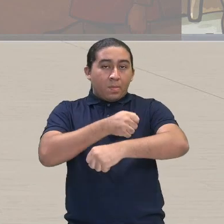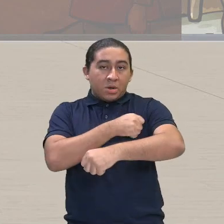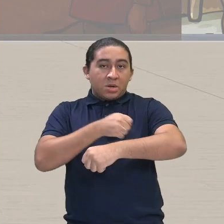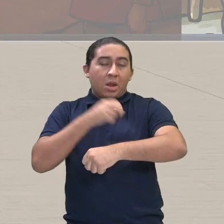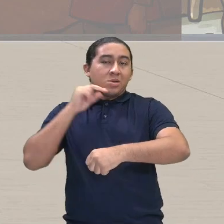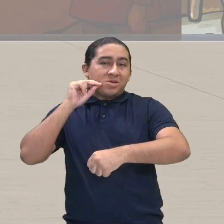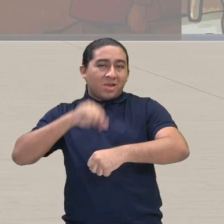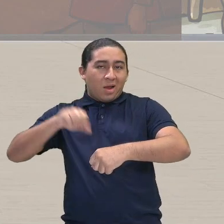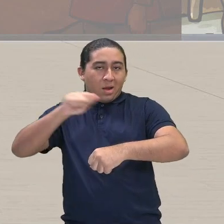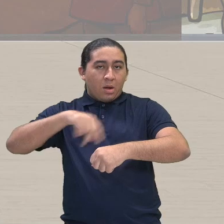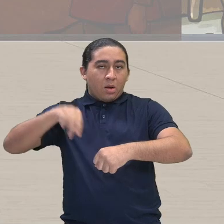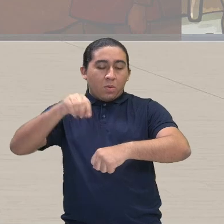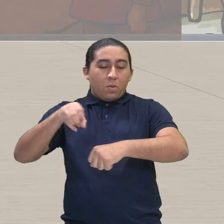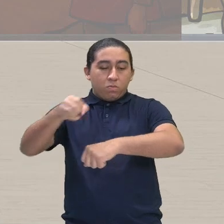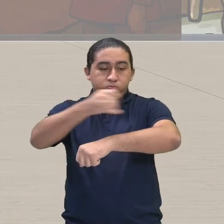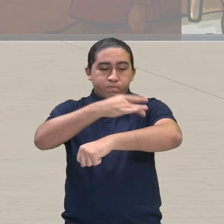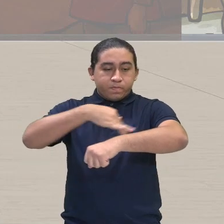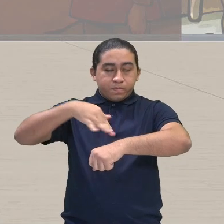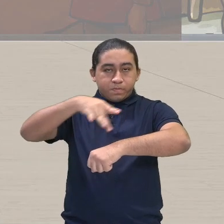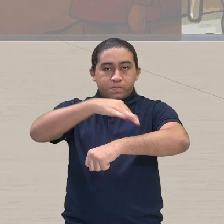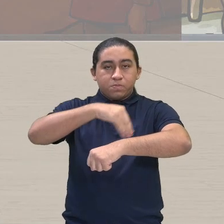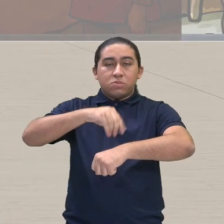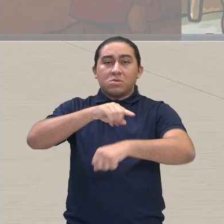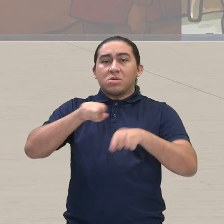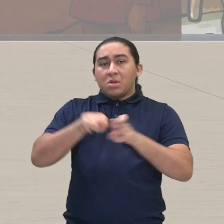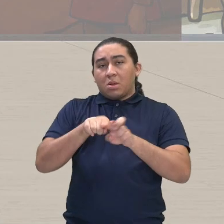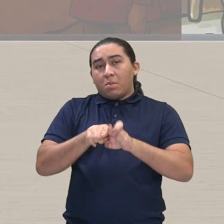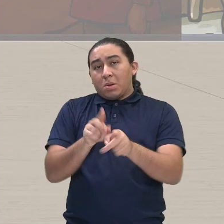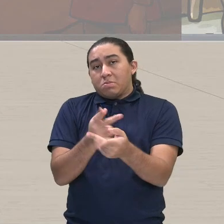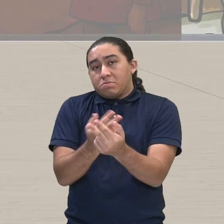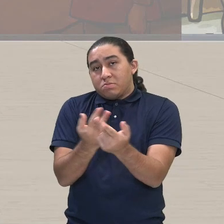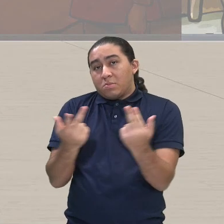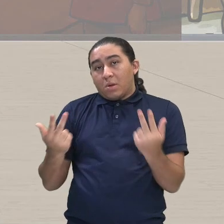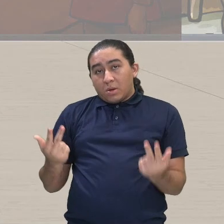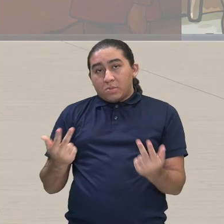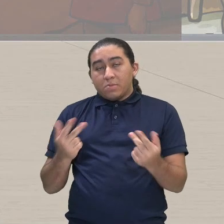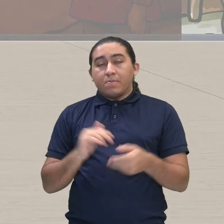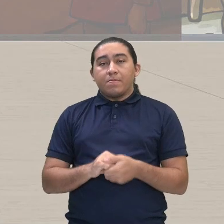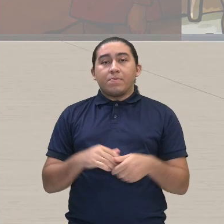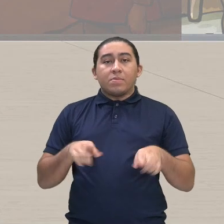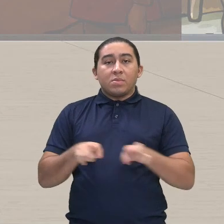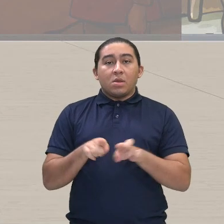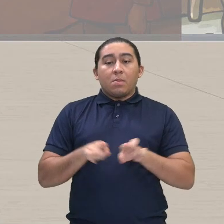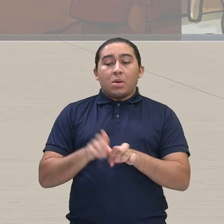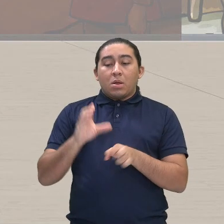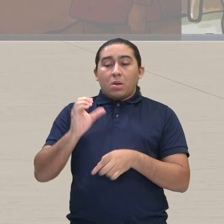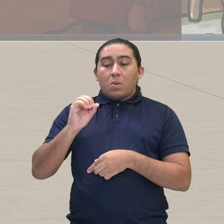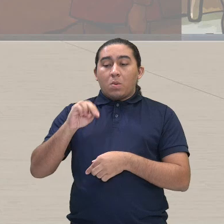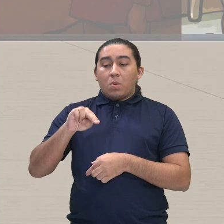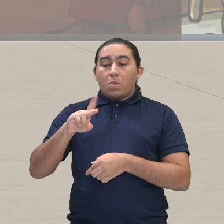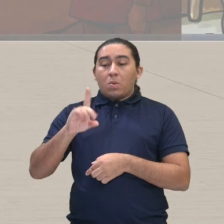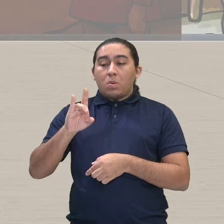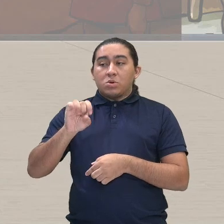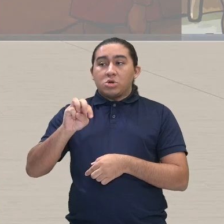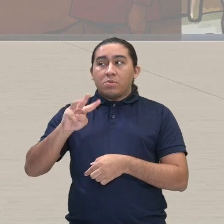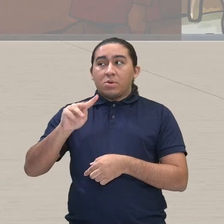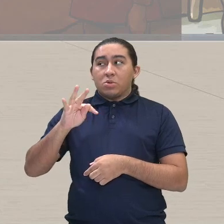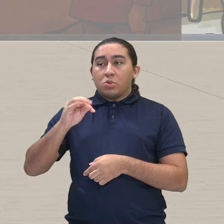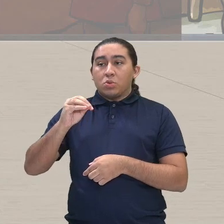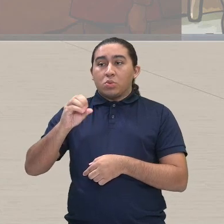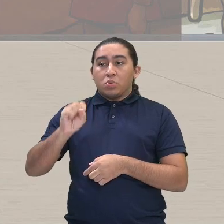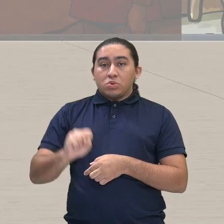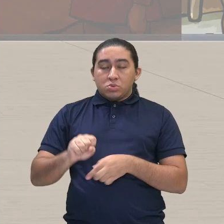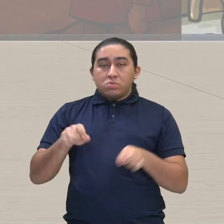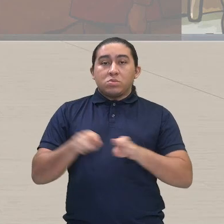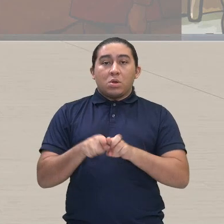reino, noz moscada, alguns outros também, como também condimentos, né? Temperos, condimentos, mas também